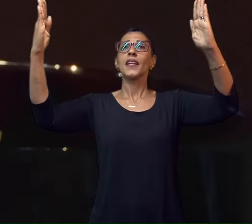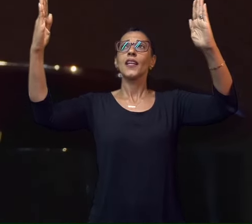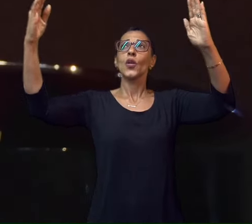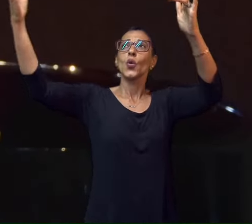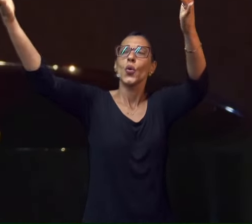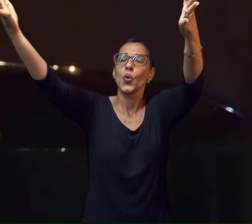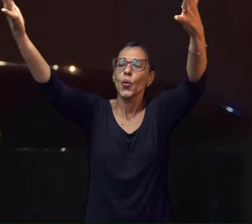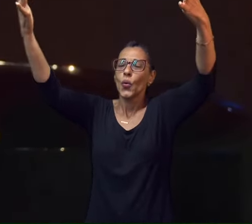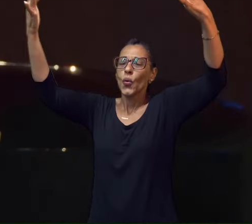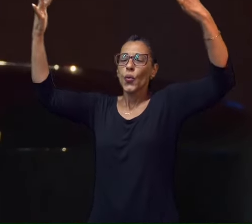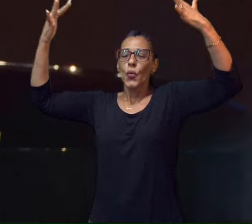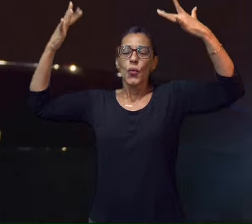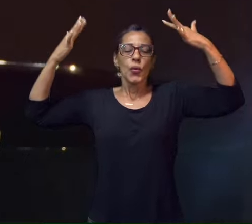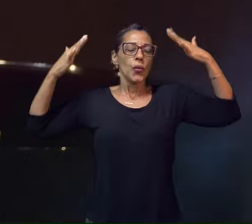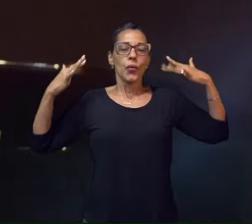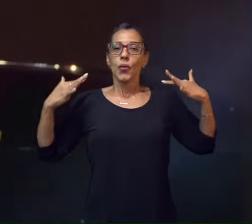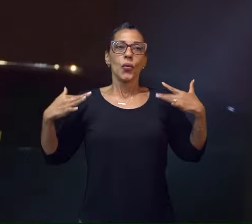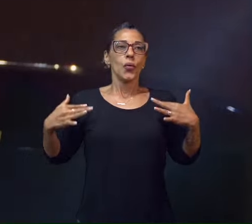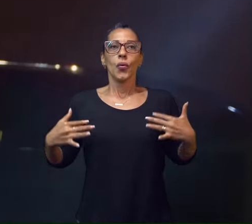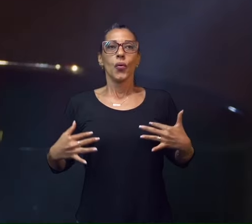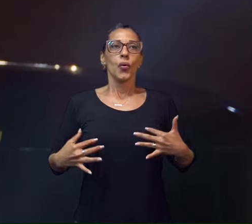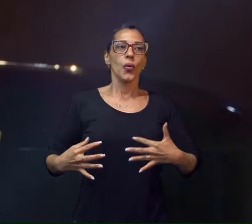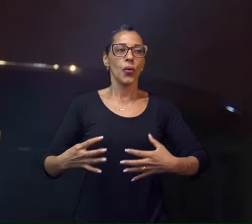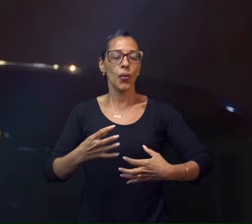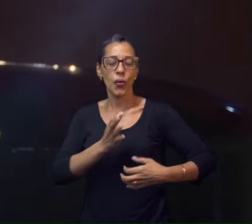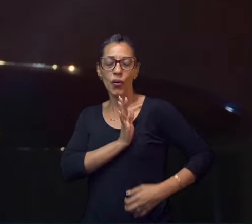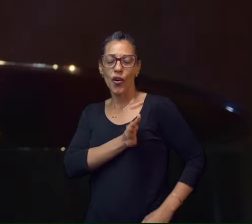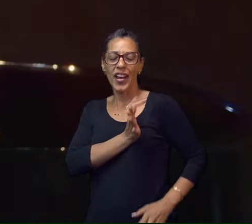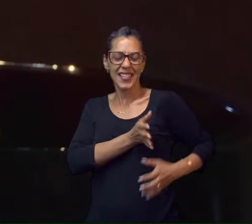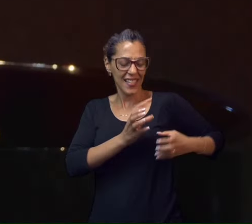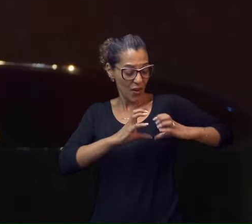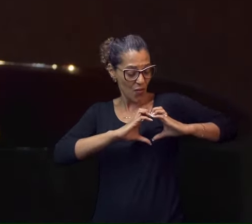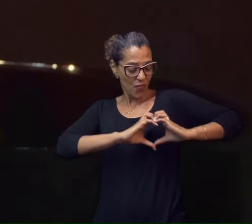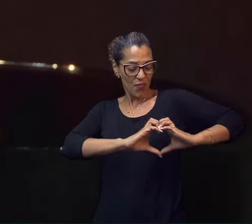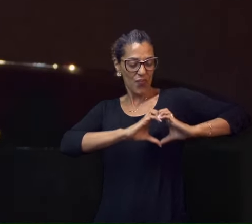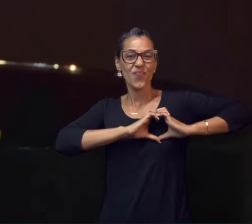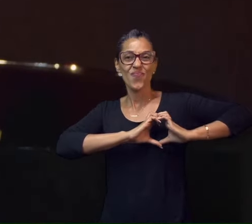meu coração explodindo revolução